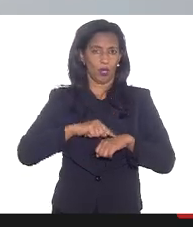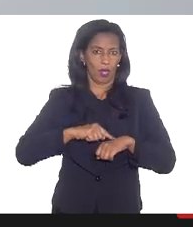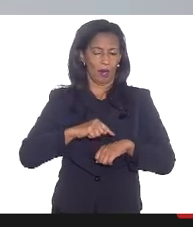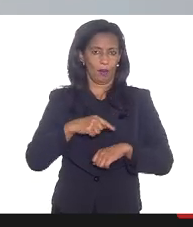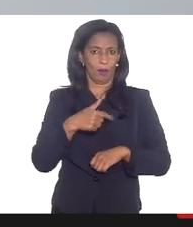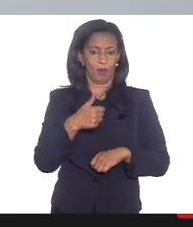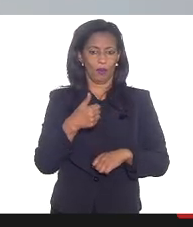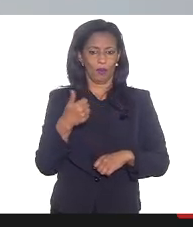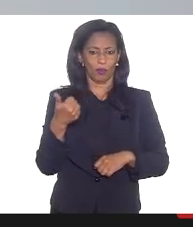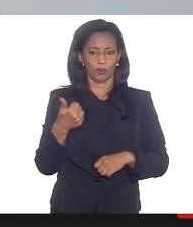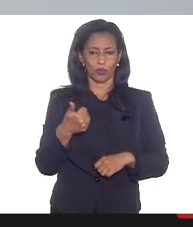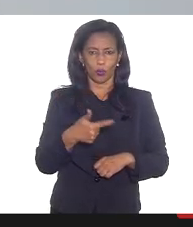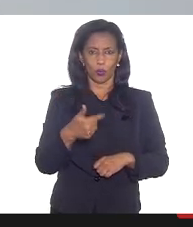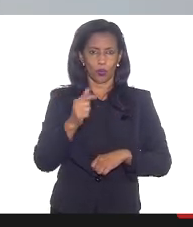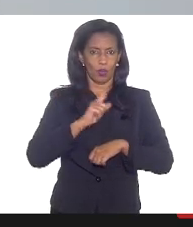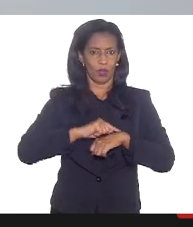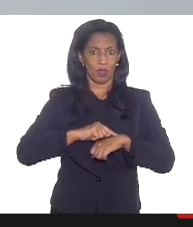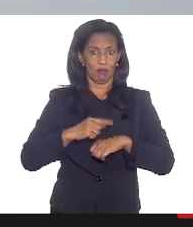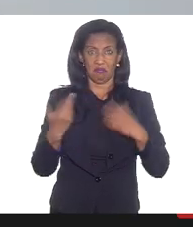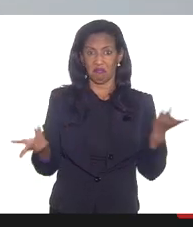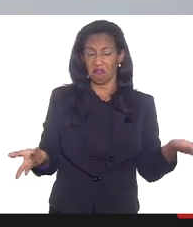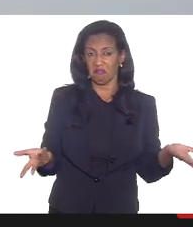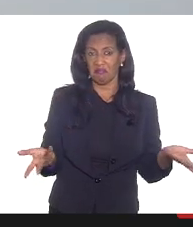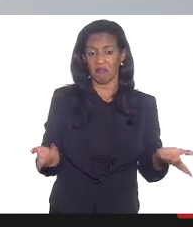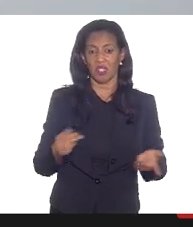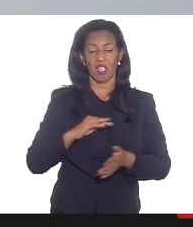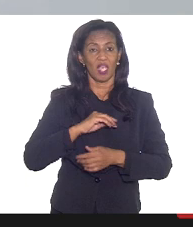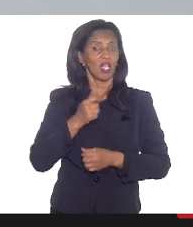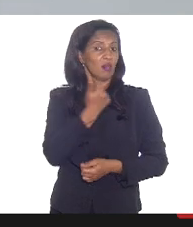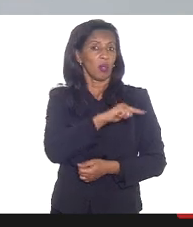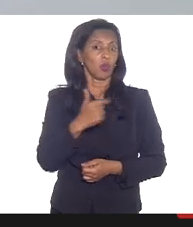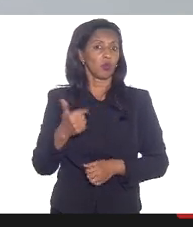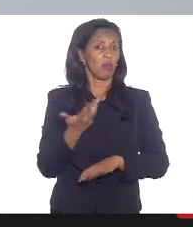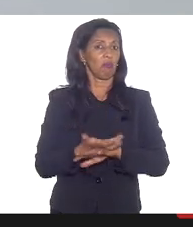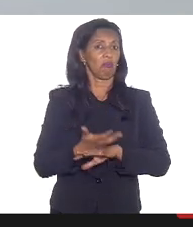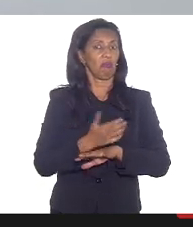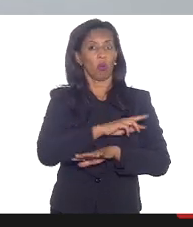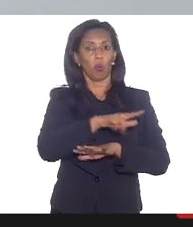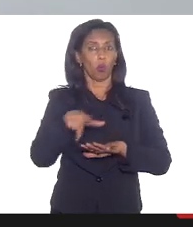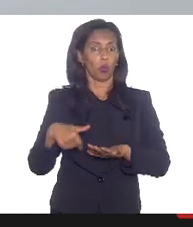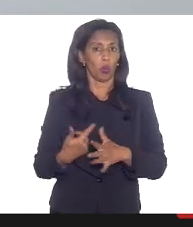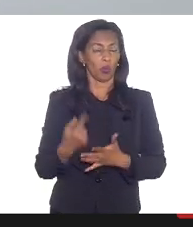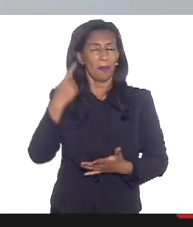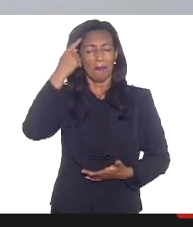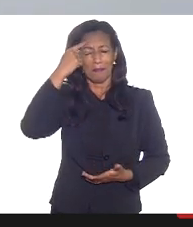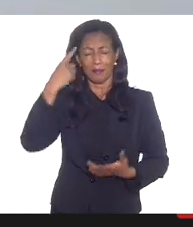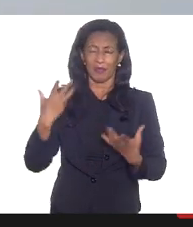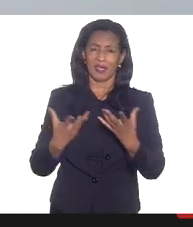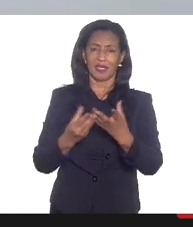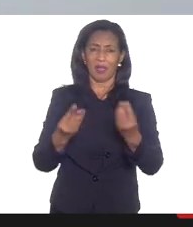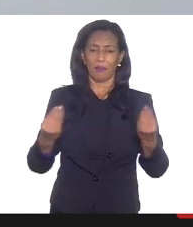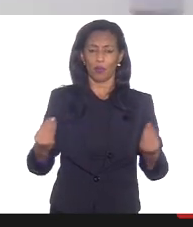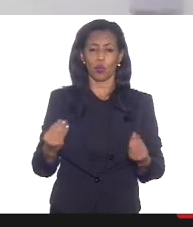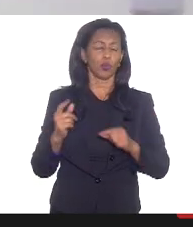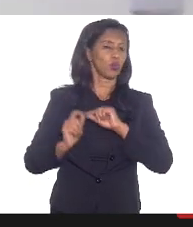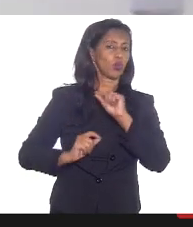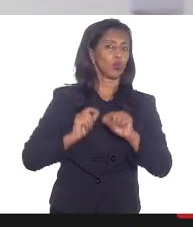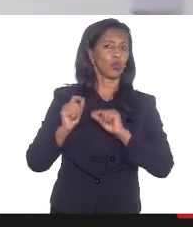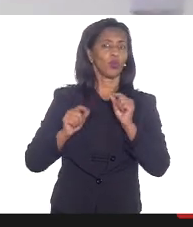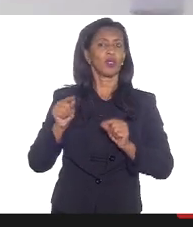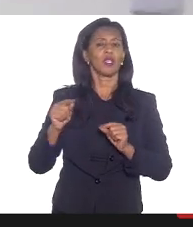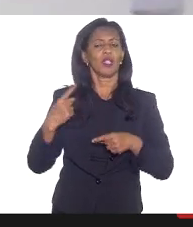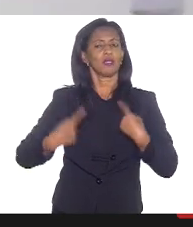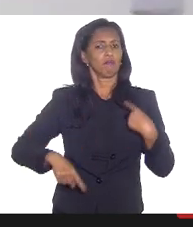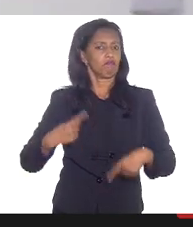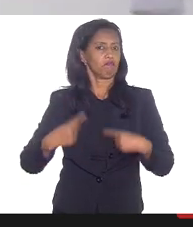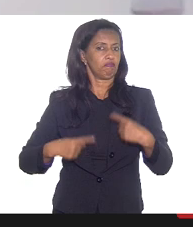2 tempos. Quiçá, não teremos nem aulas de todas as disciplinas. Então, nós precisamos pensar muito o que, que significa essa